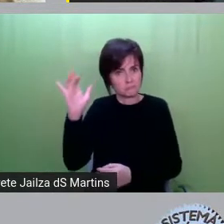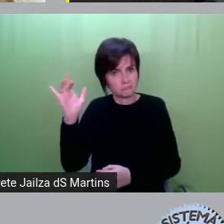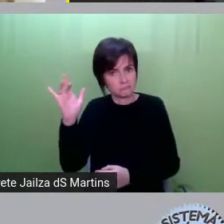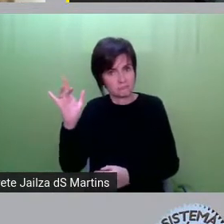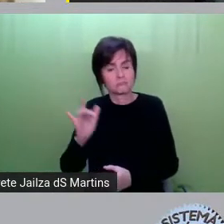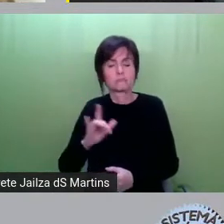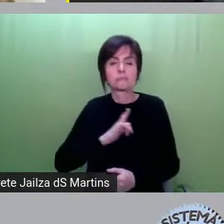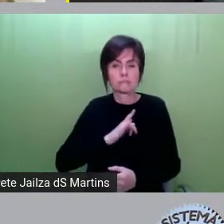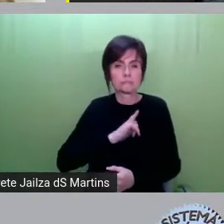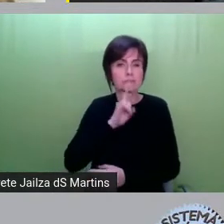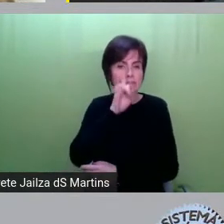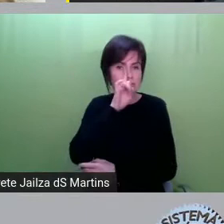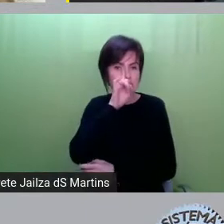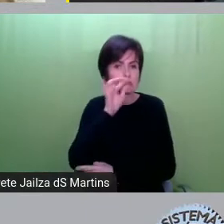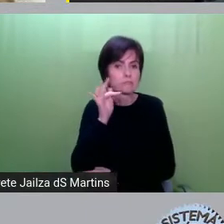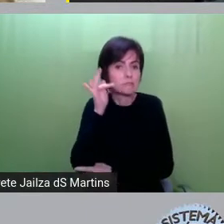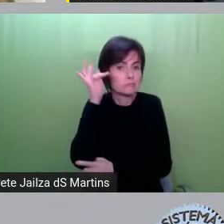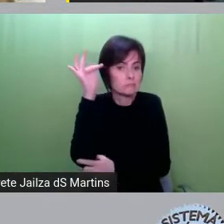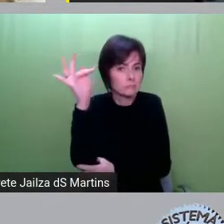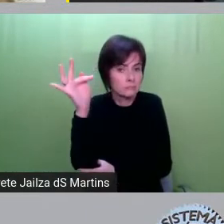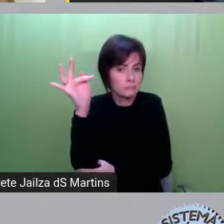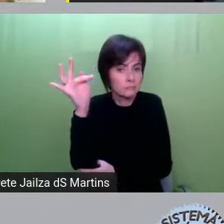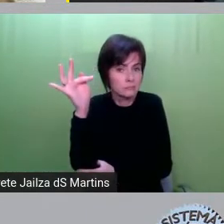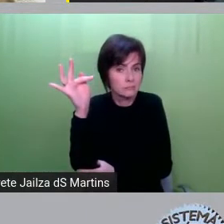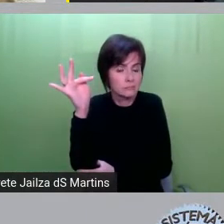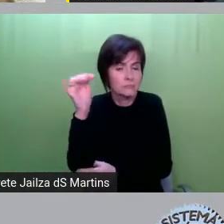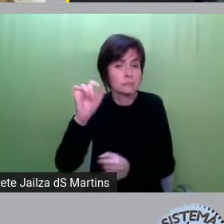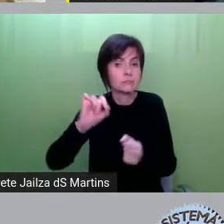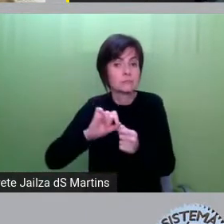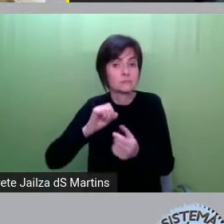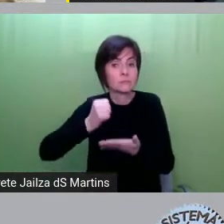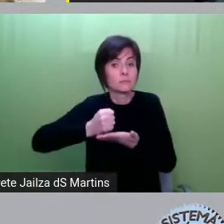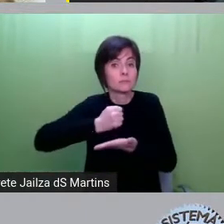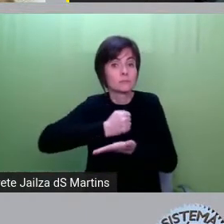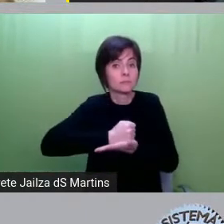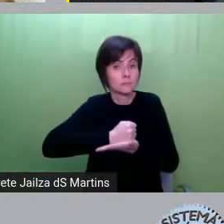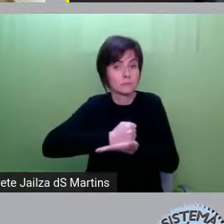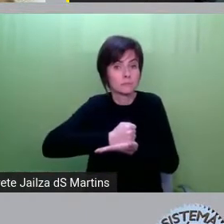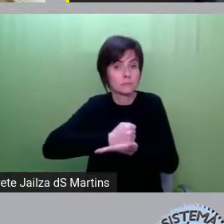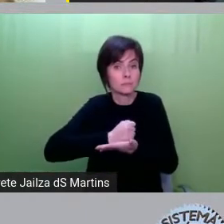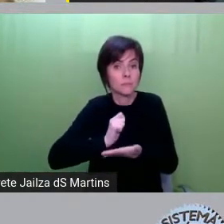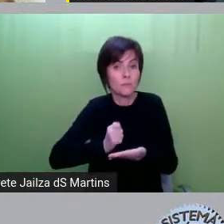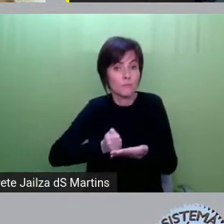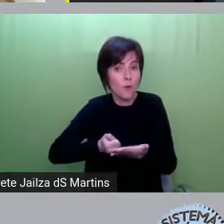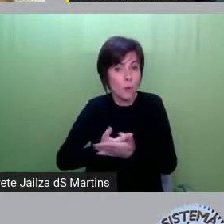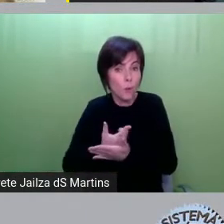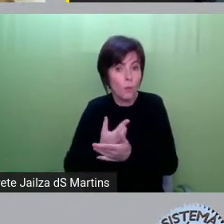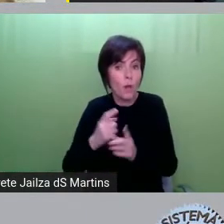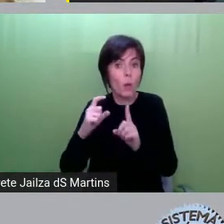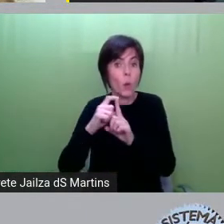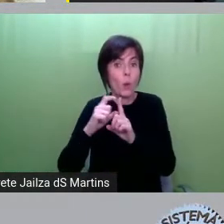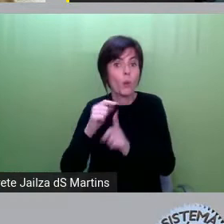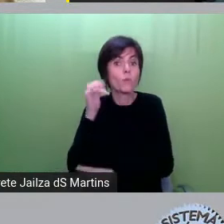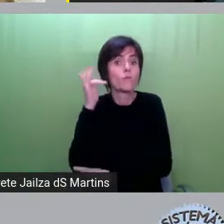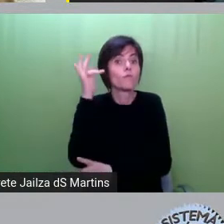risco cambial sobre o futuro, faz um contrato de compra futura de dólares.